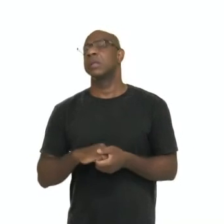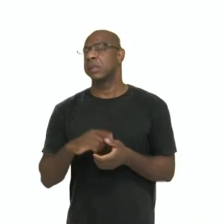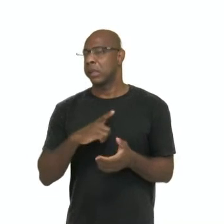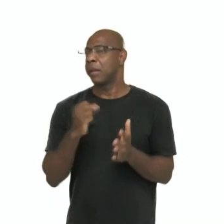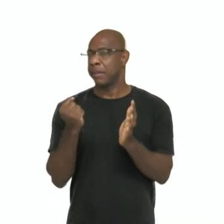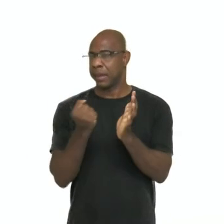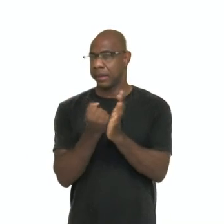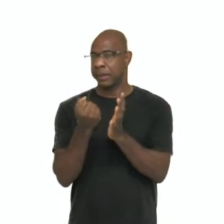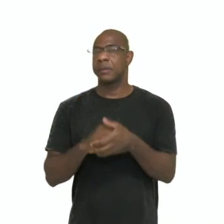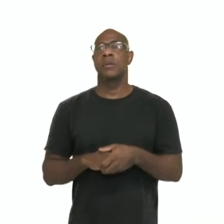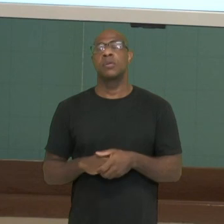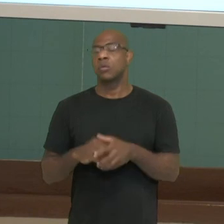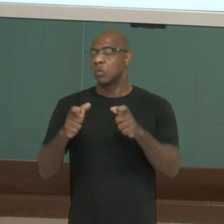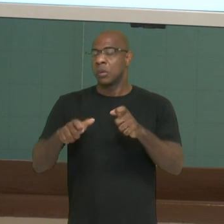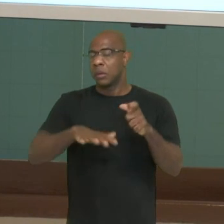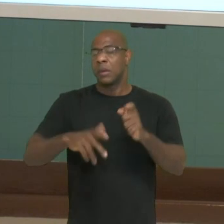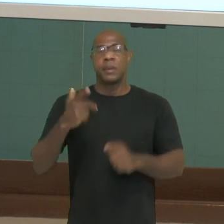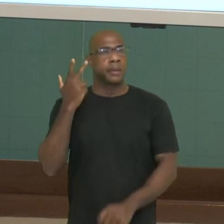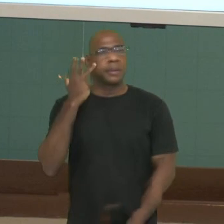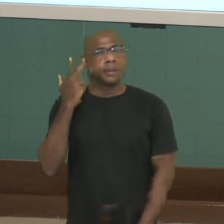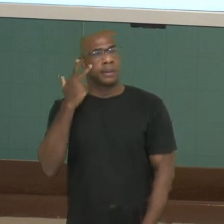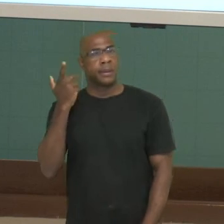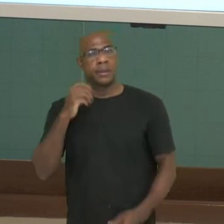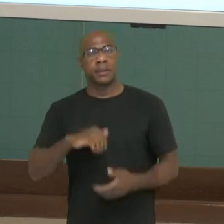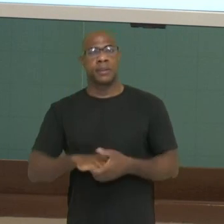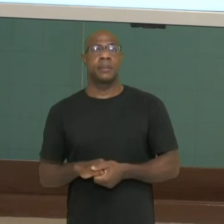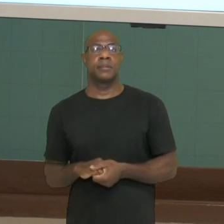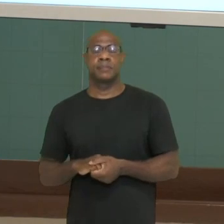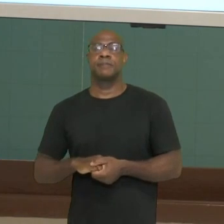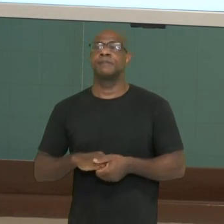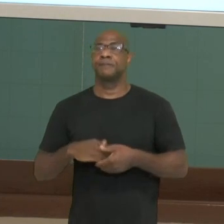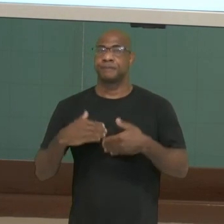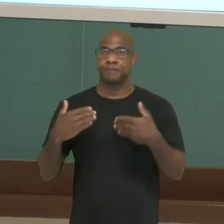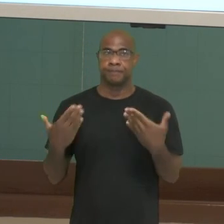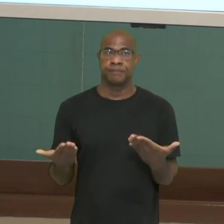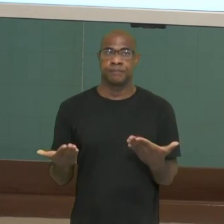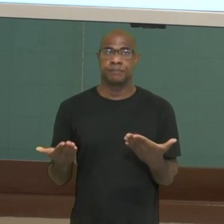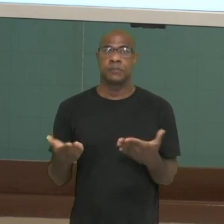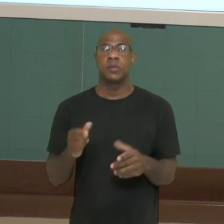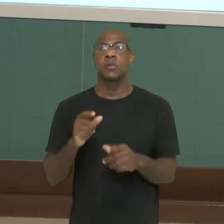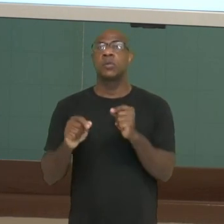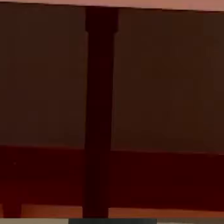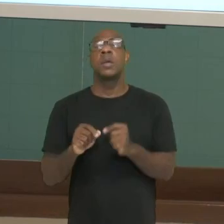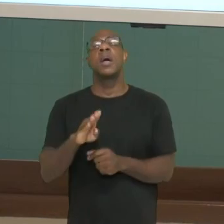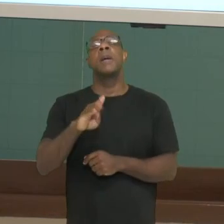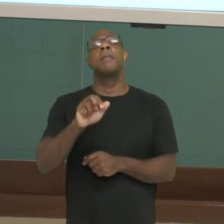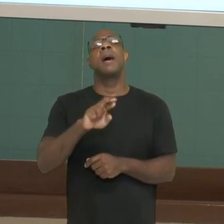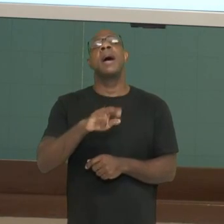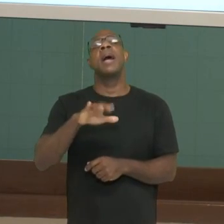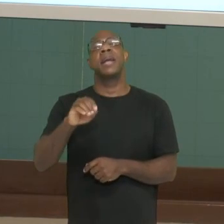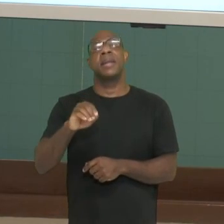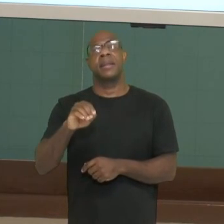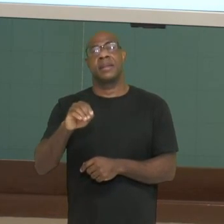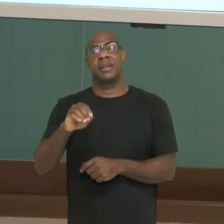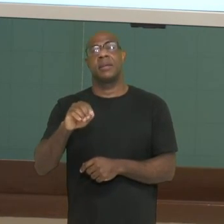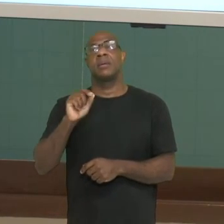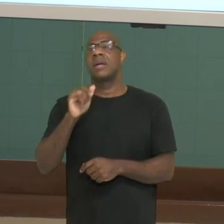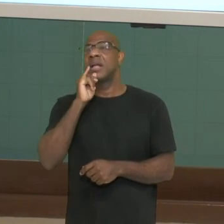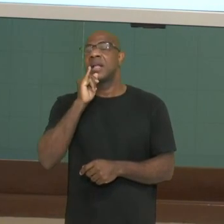condições naturais, sem as barreiras geográficas, o que são as barreiras geográficas? Então, pode ser um